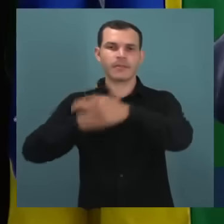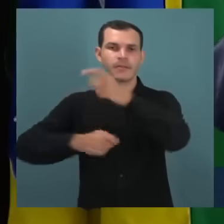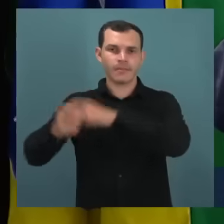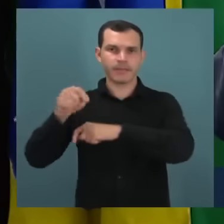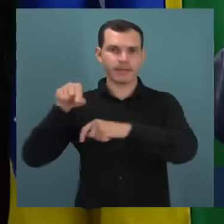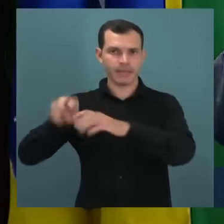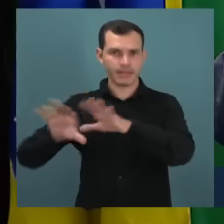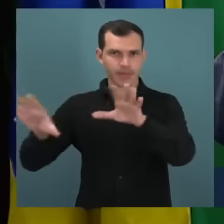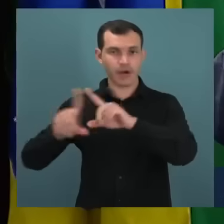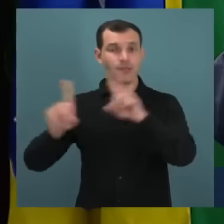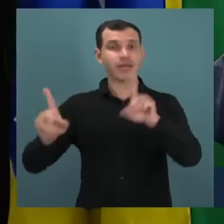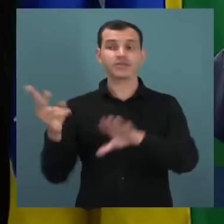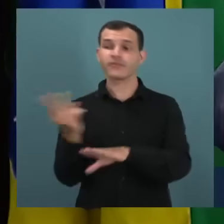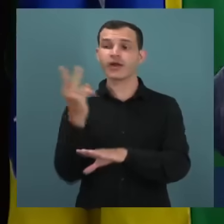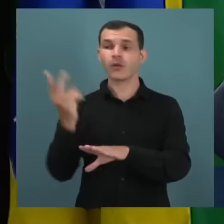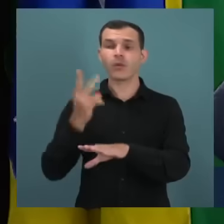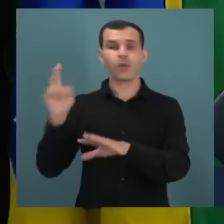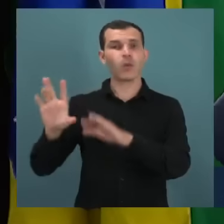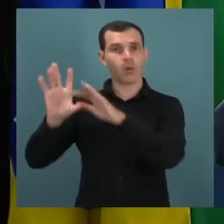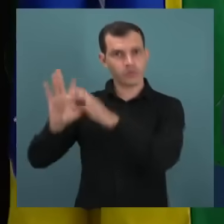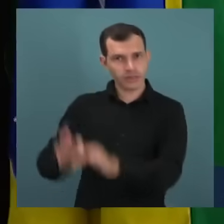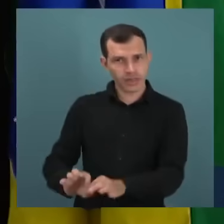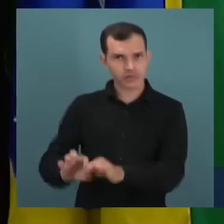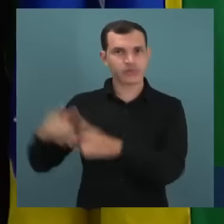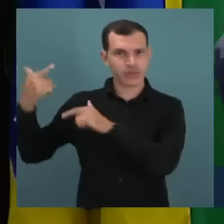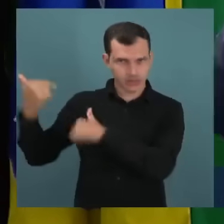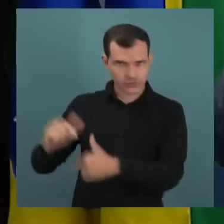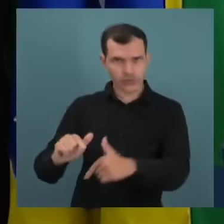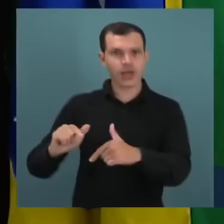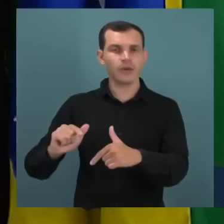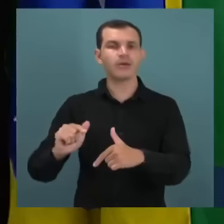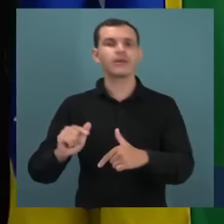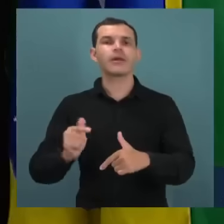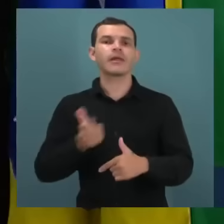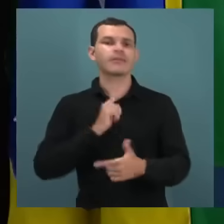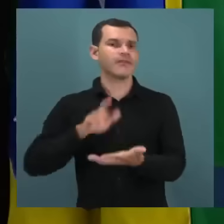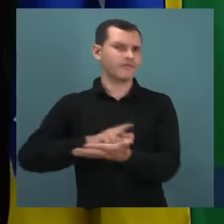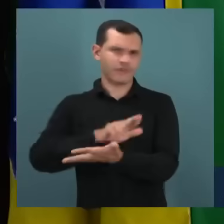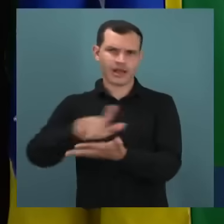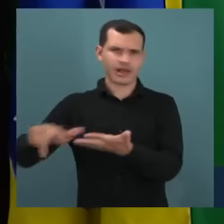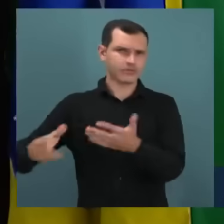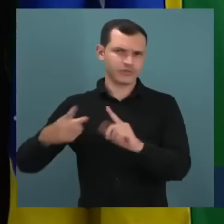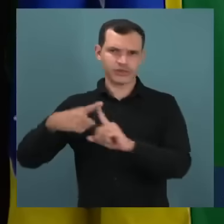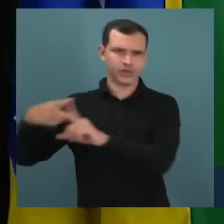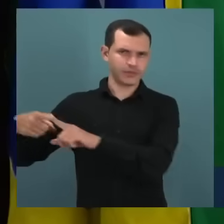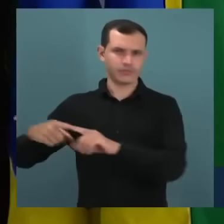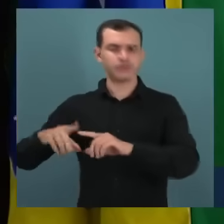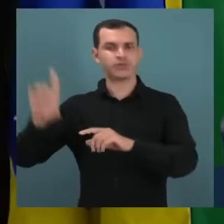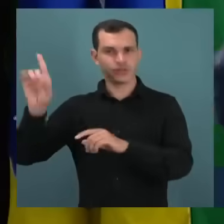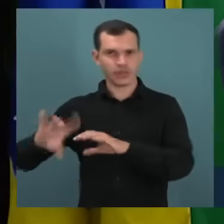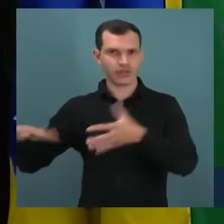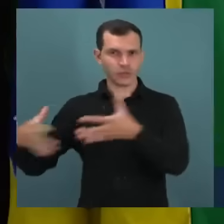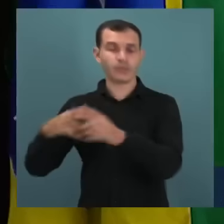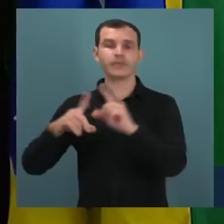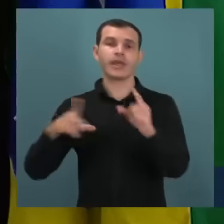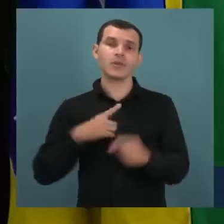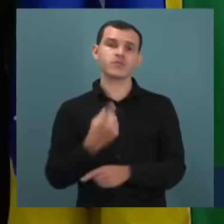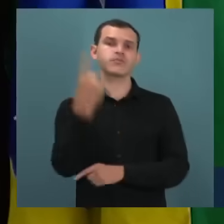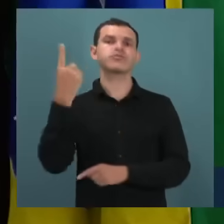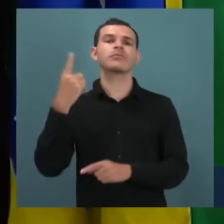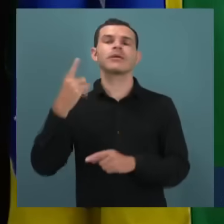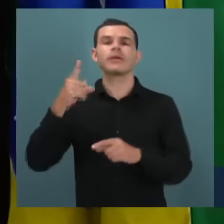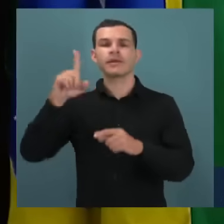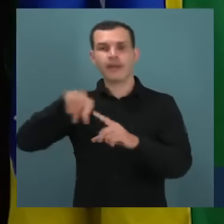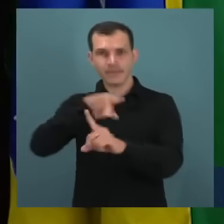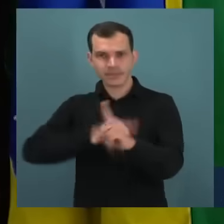de vista de valores conservadores, e existem muitas formas de direita, essa que eu defendo, é uma direita que tem esse